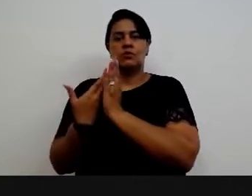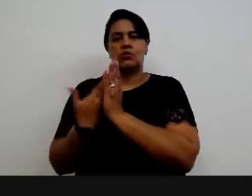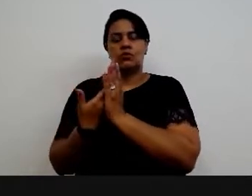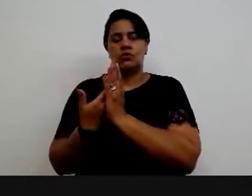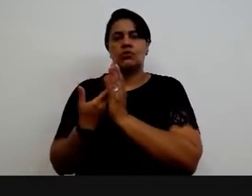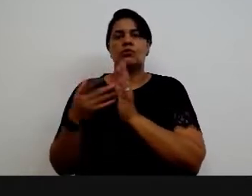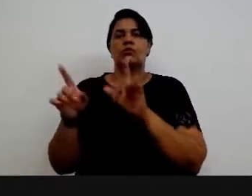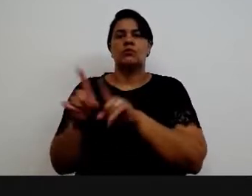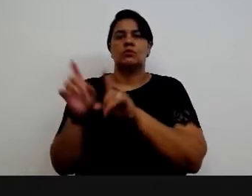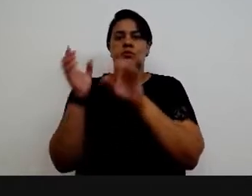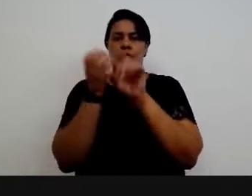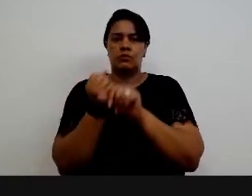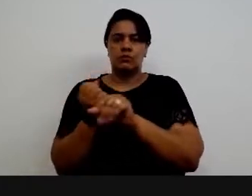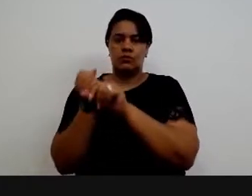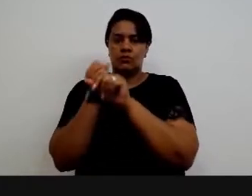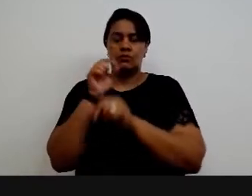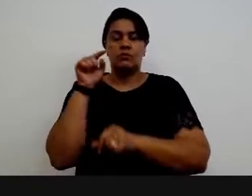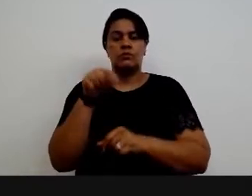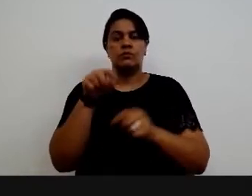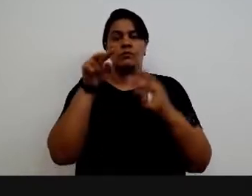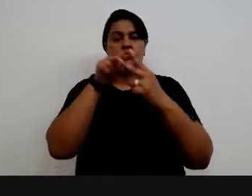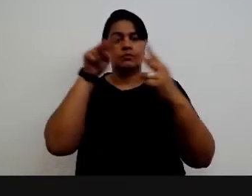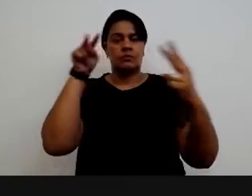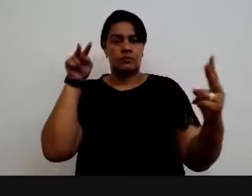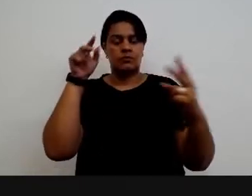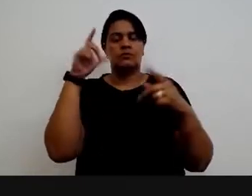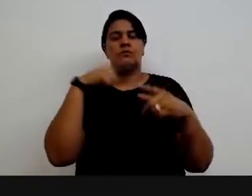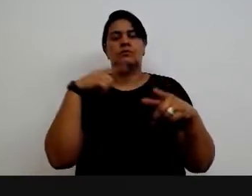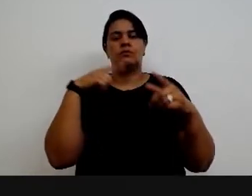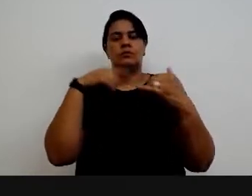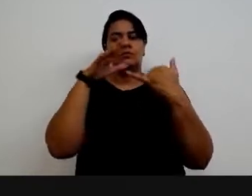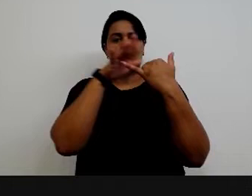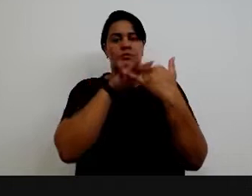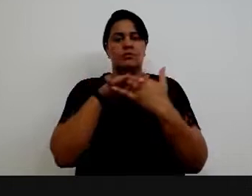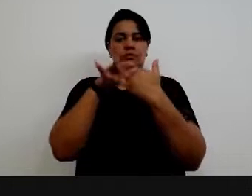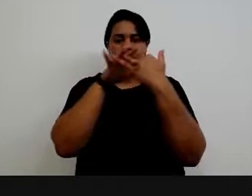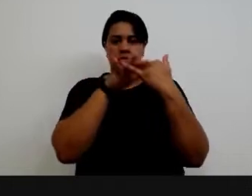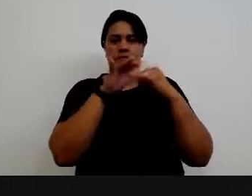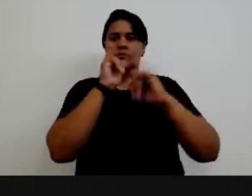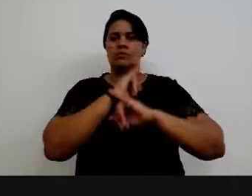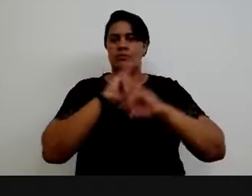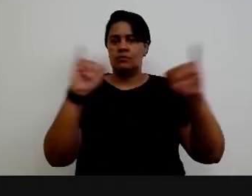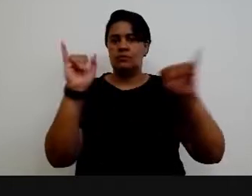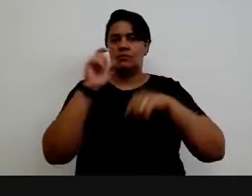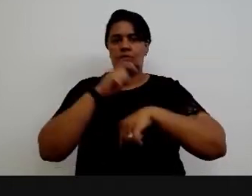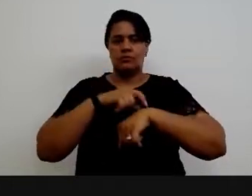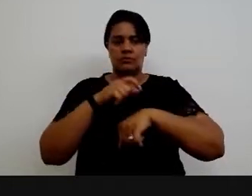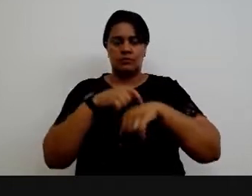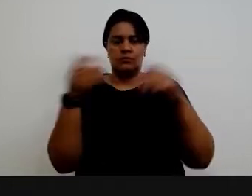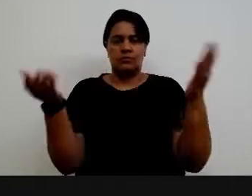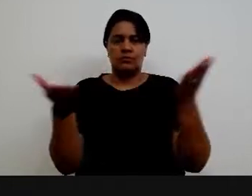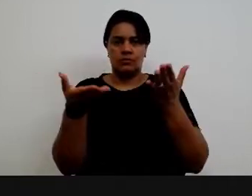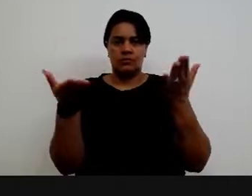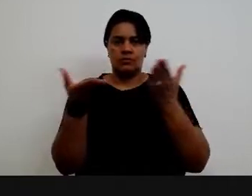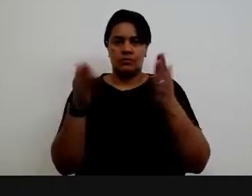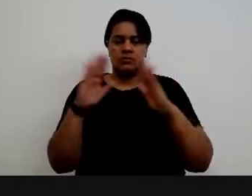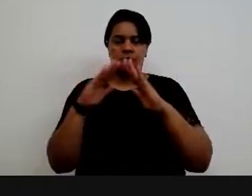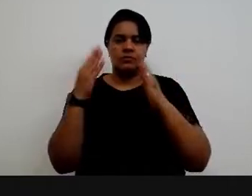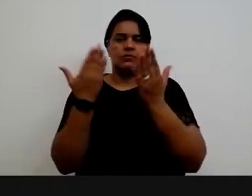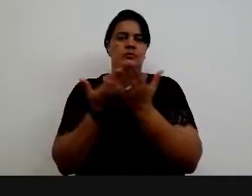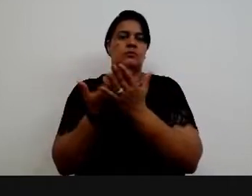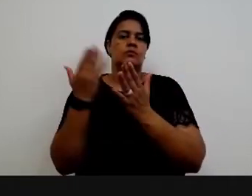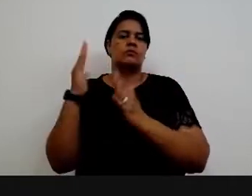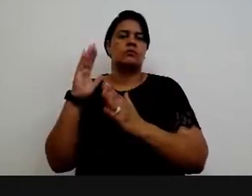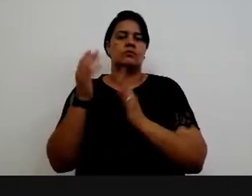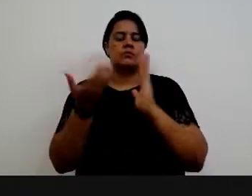Contas. Este evento está sendo transmitido em tempo real pelo canal do YouTube da Escola da Câmara